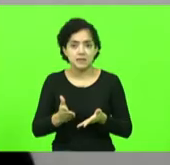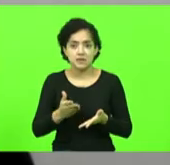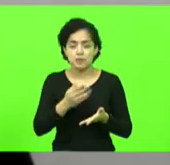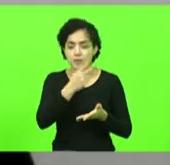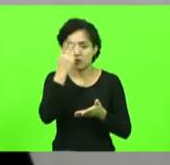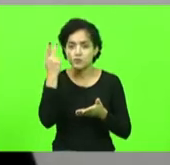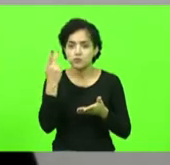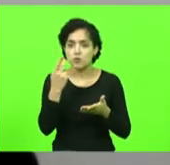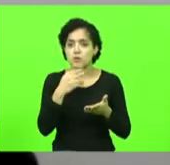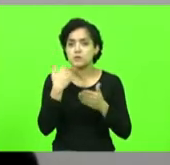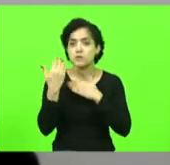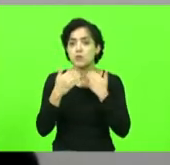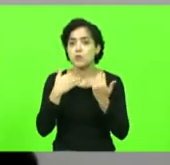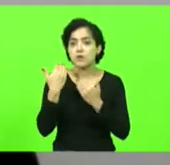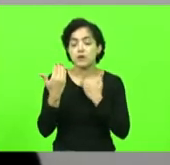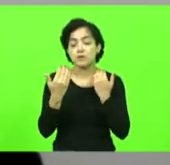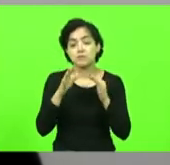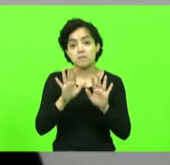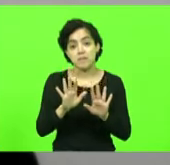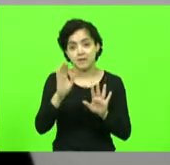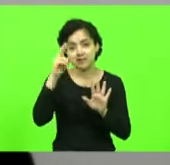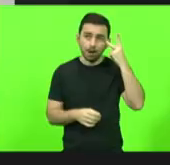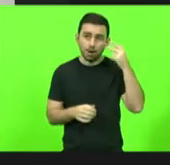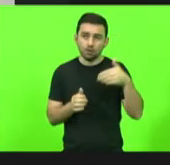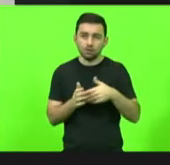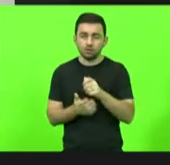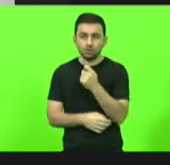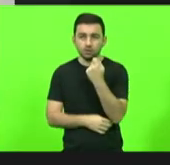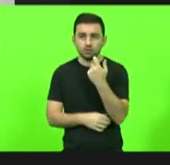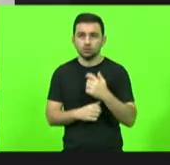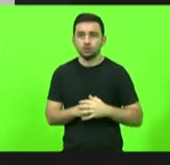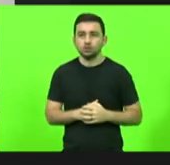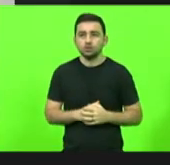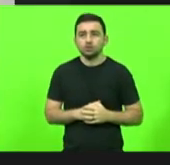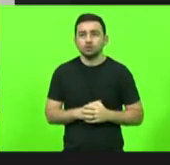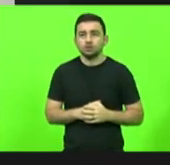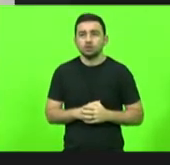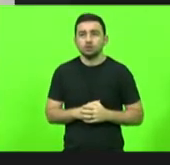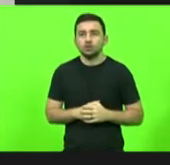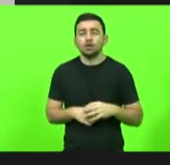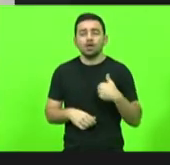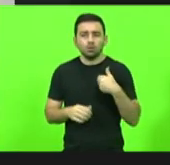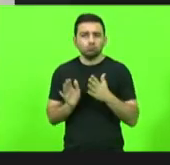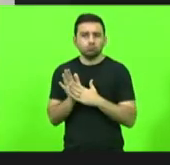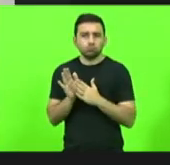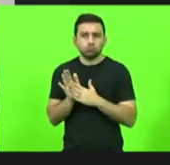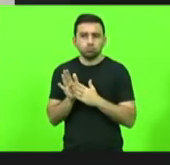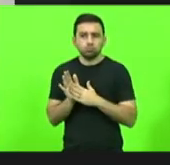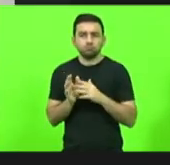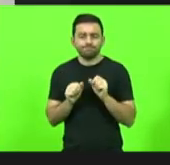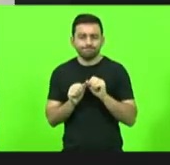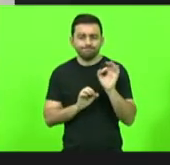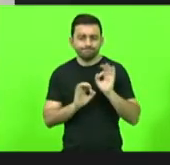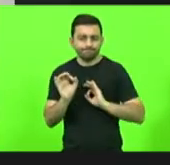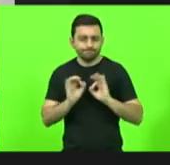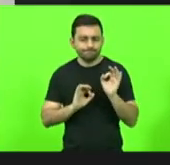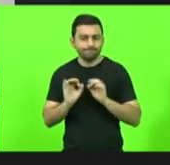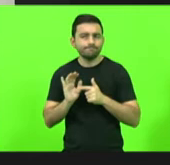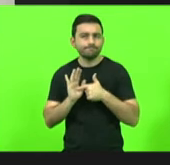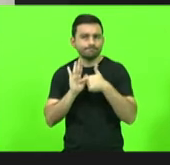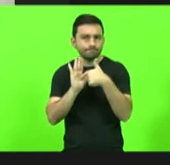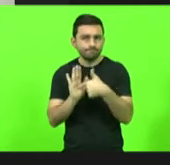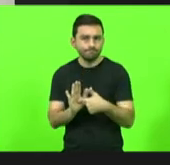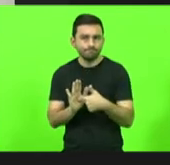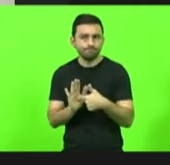indicação à Secretaria Catarinense de Cultura. Eu fiz, inclusive, uma proposição, uma indicação aqui ao plenário